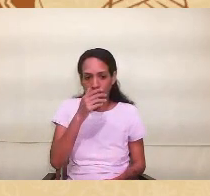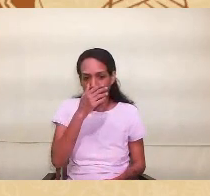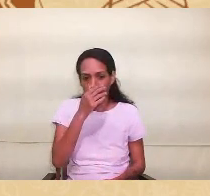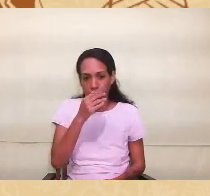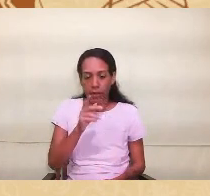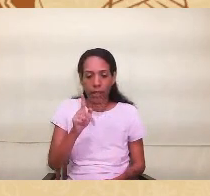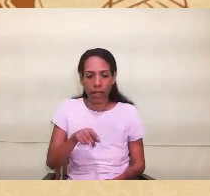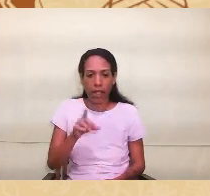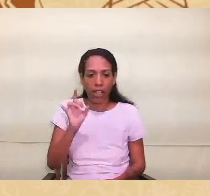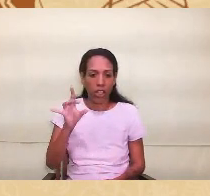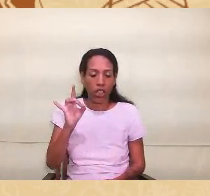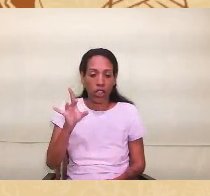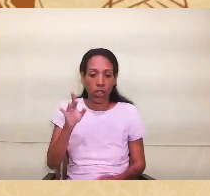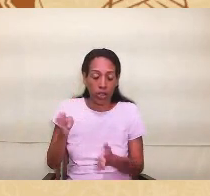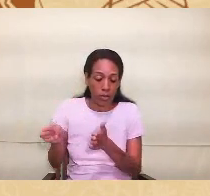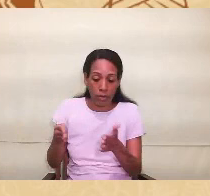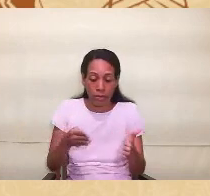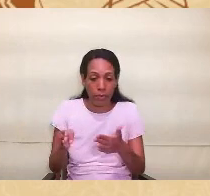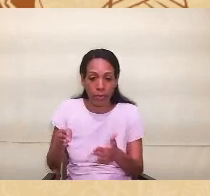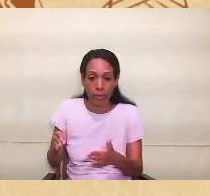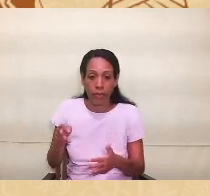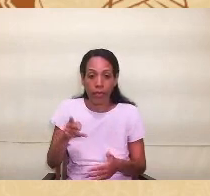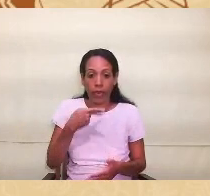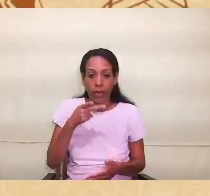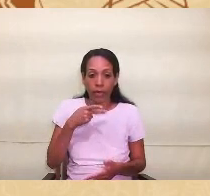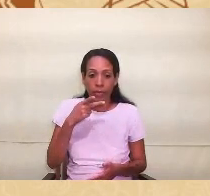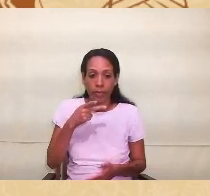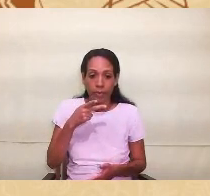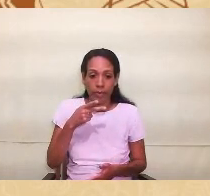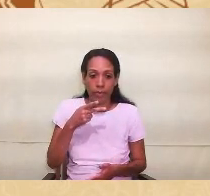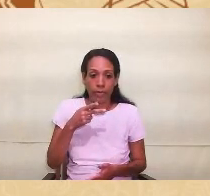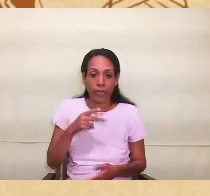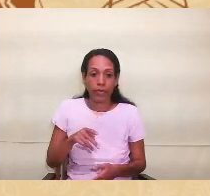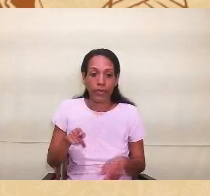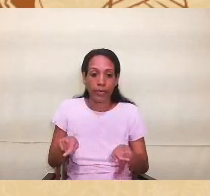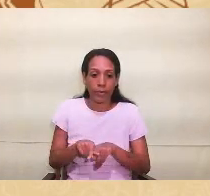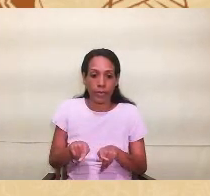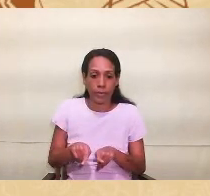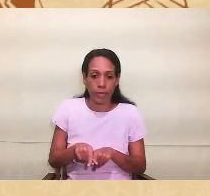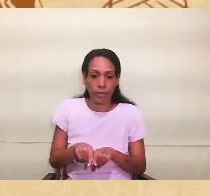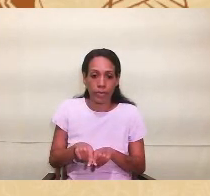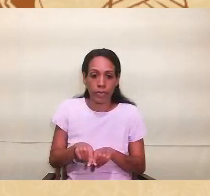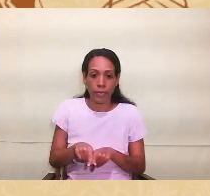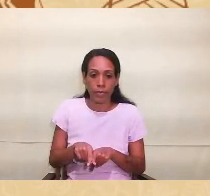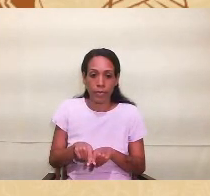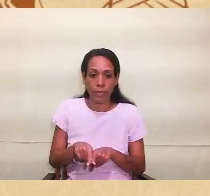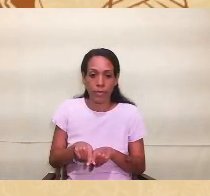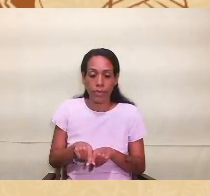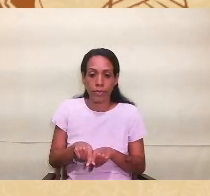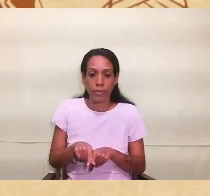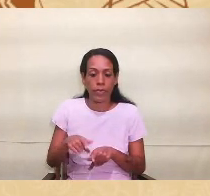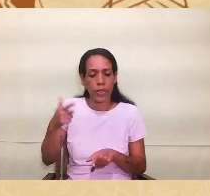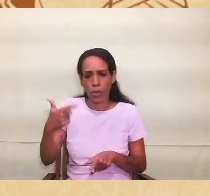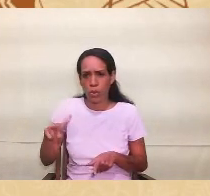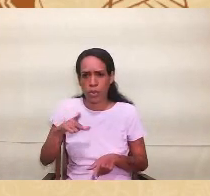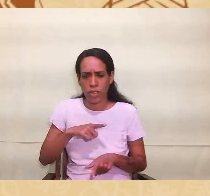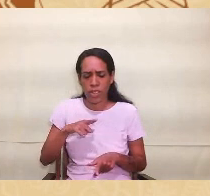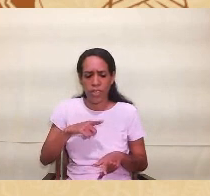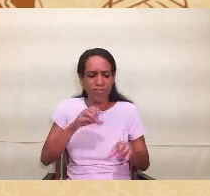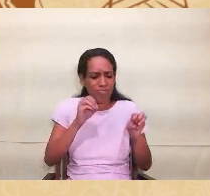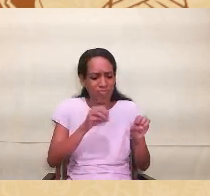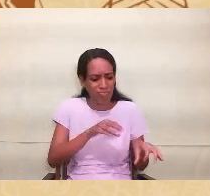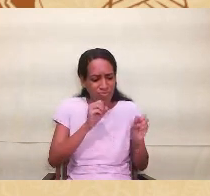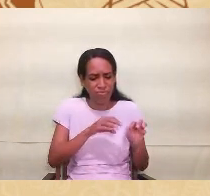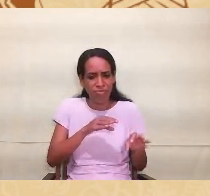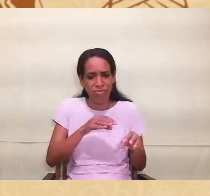É só para alinhar isso. E uma única assim, ponderação que eu faria é que não tem assim, nenhuma orientação oficial do partido